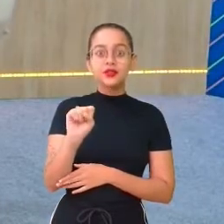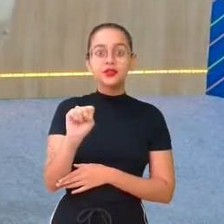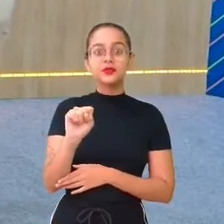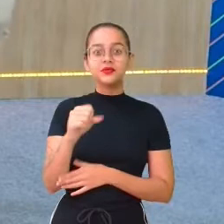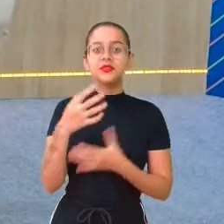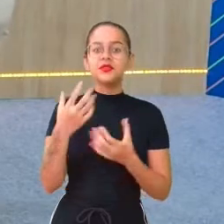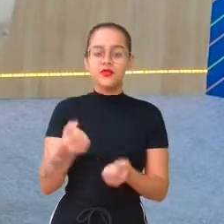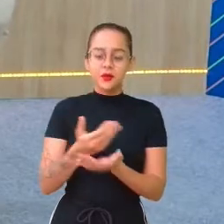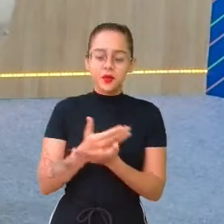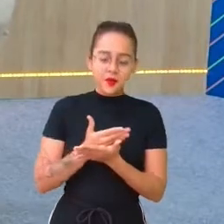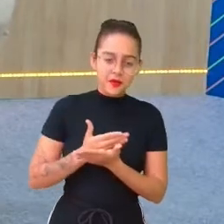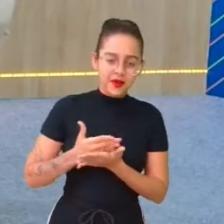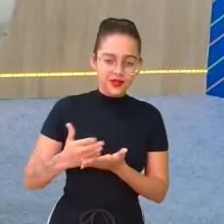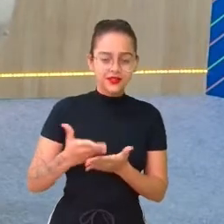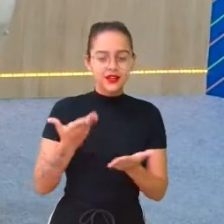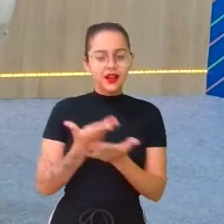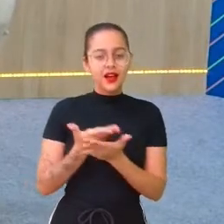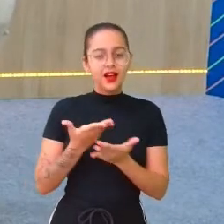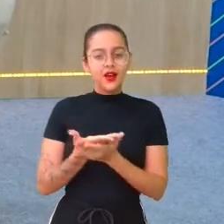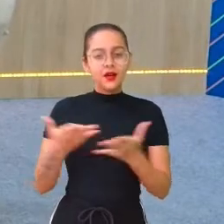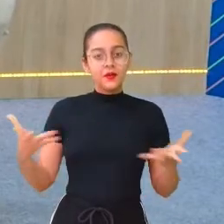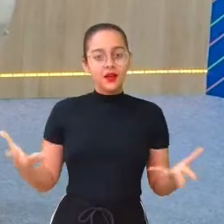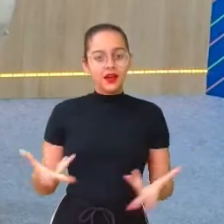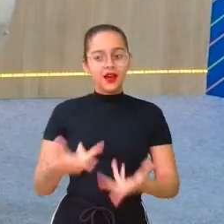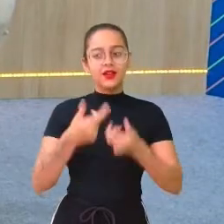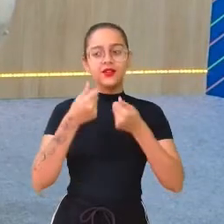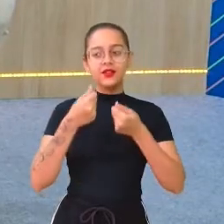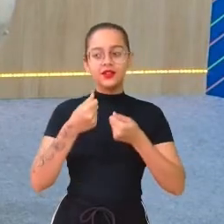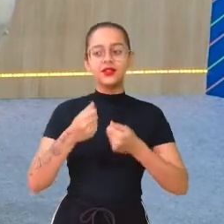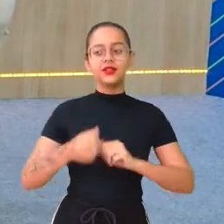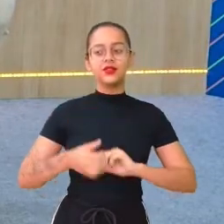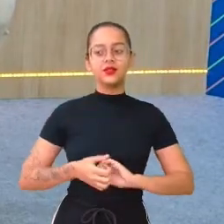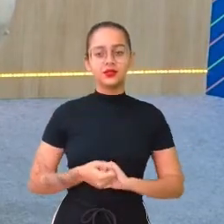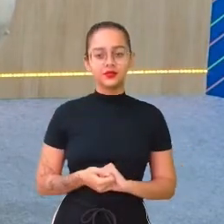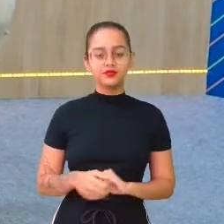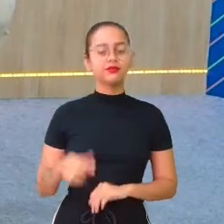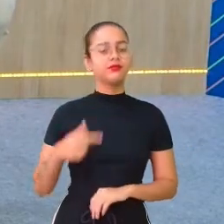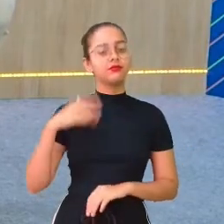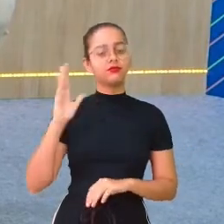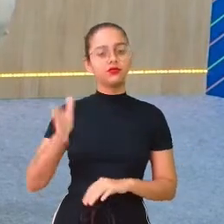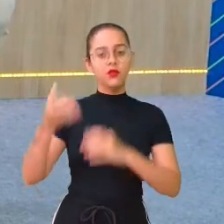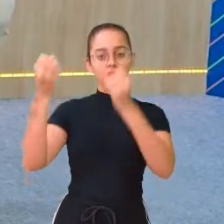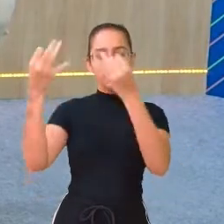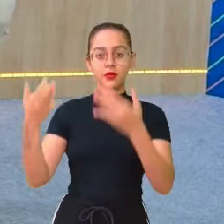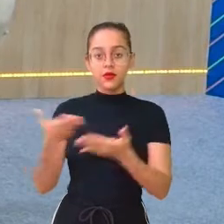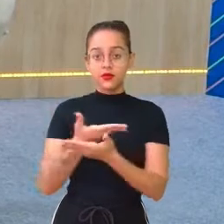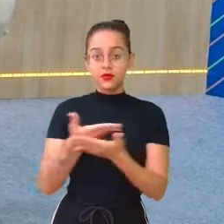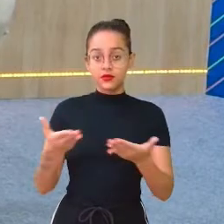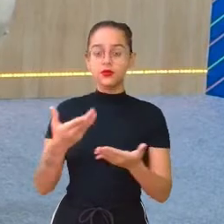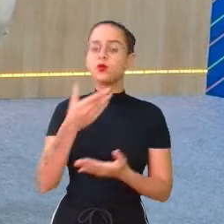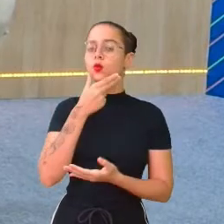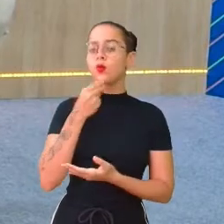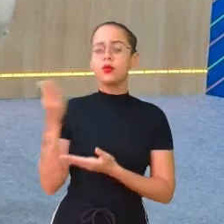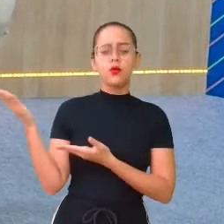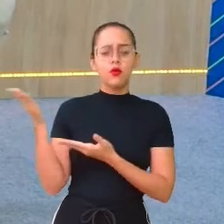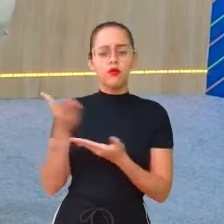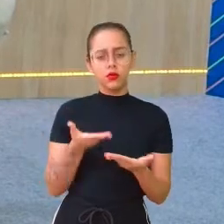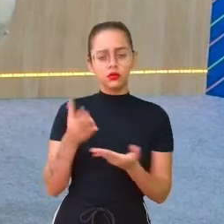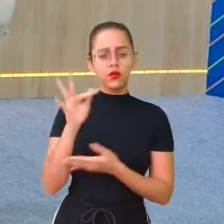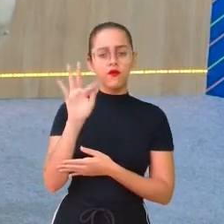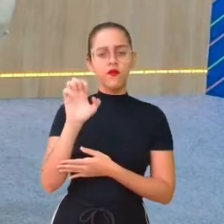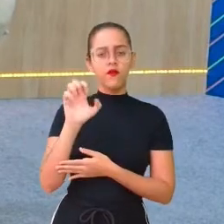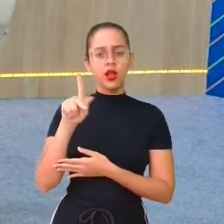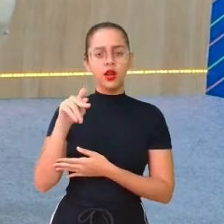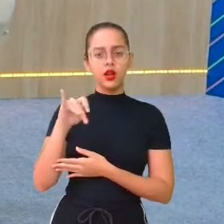Bora lá, vamos começar essa aula maravilhosa. Bom, como eu já falei para vocês, né, a gente tem um convidado.